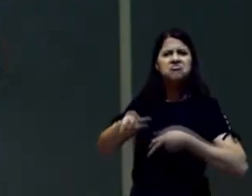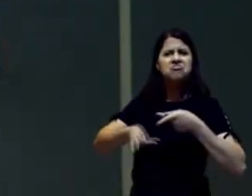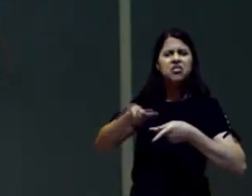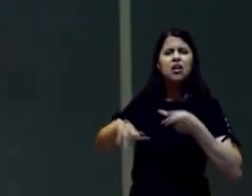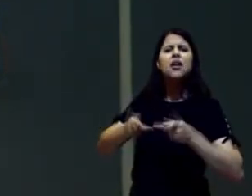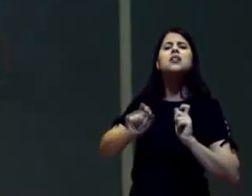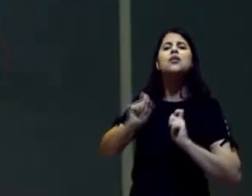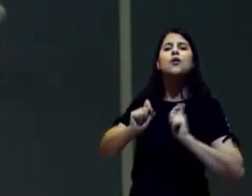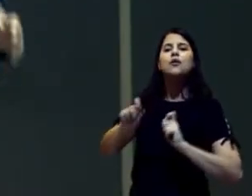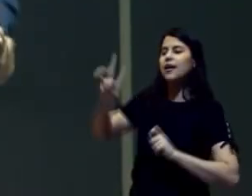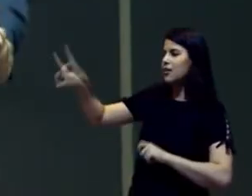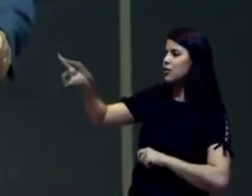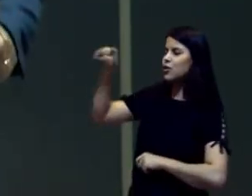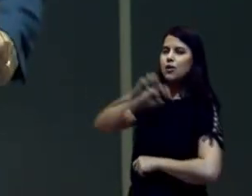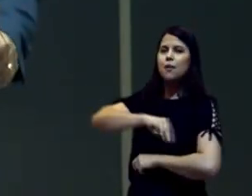chamada missionária.